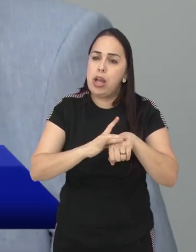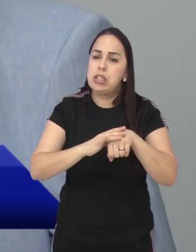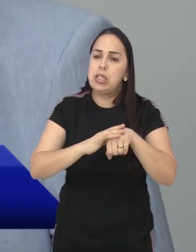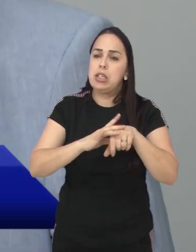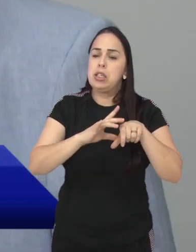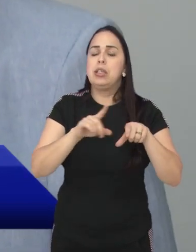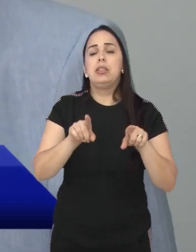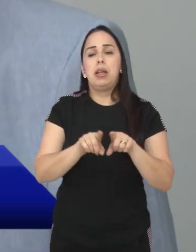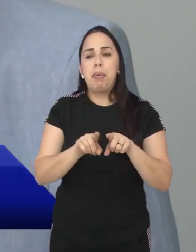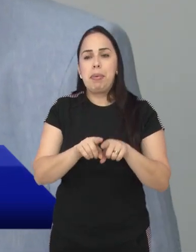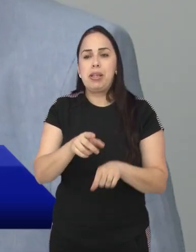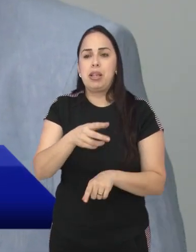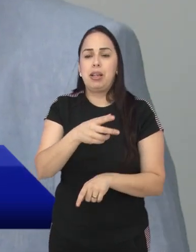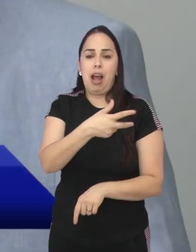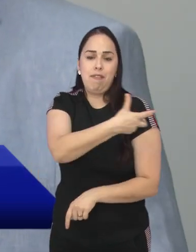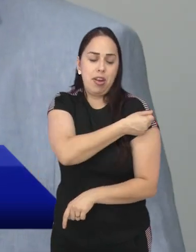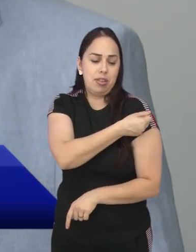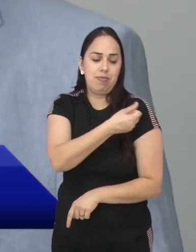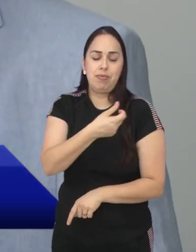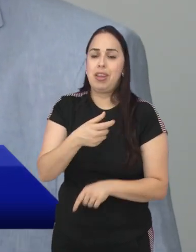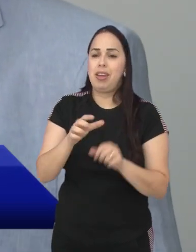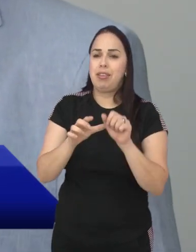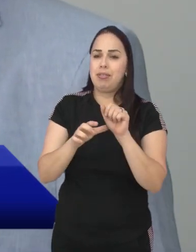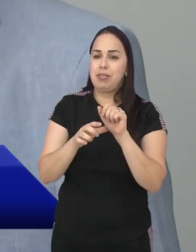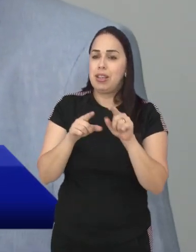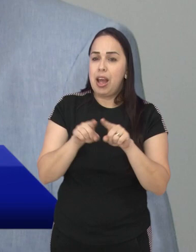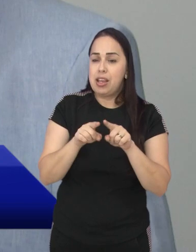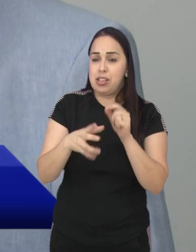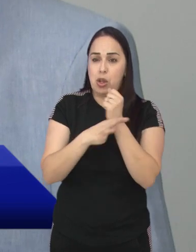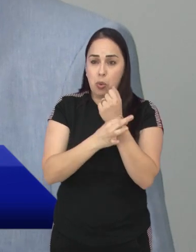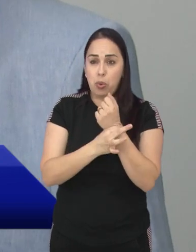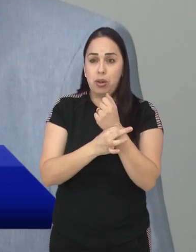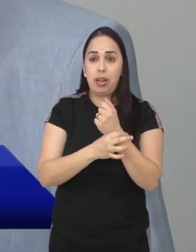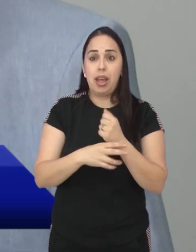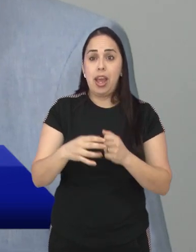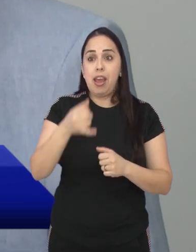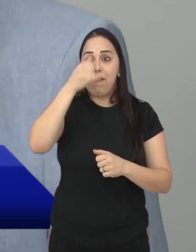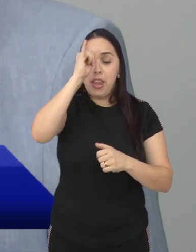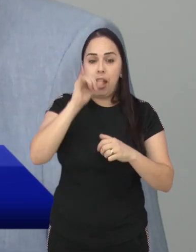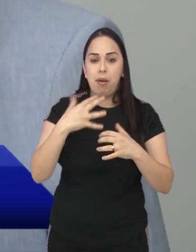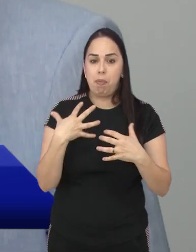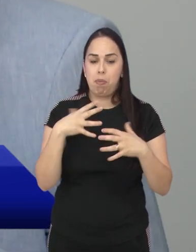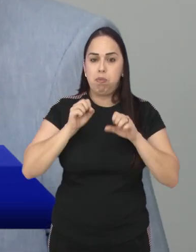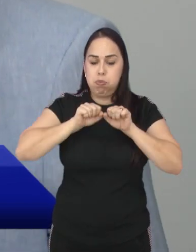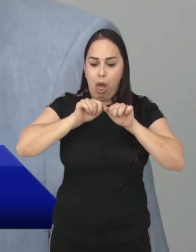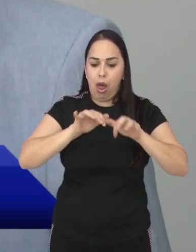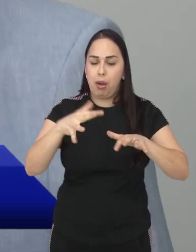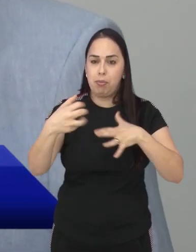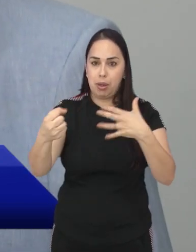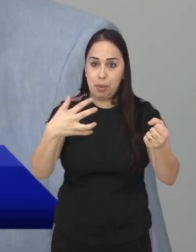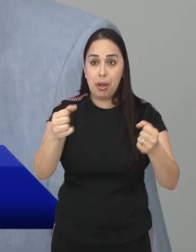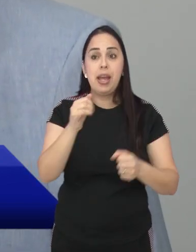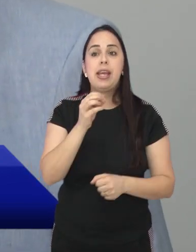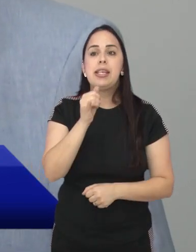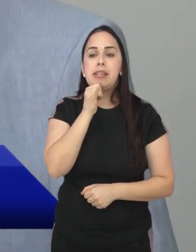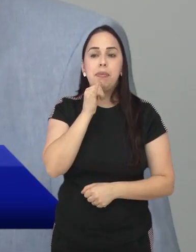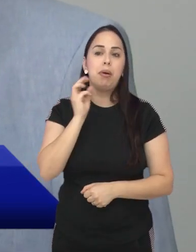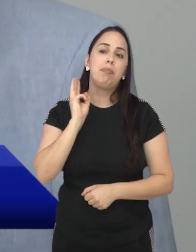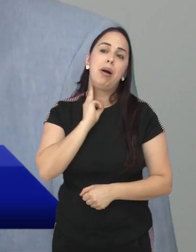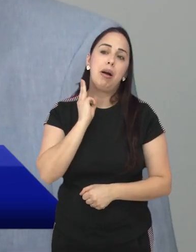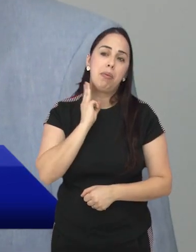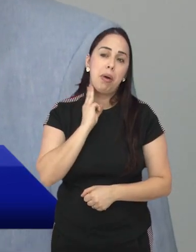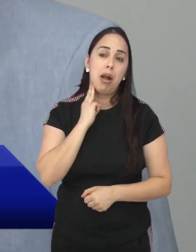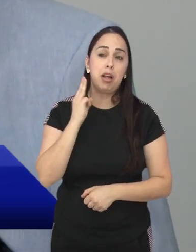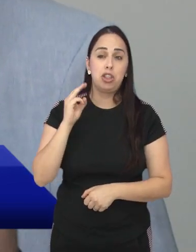ela sempre foram seguras gente elas previnem contra doenças trans a meningite meningocócica